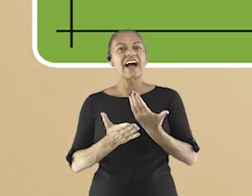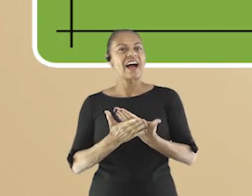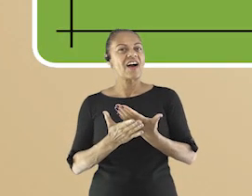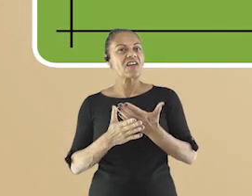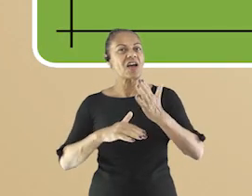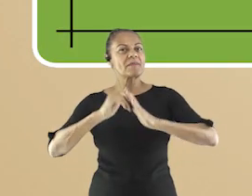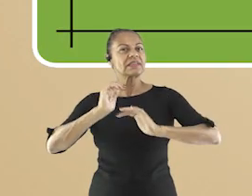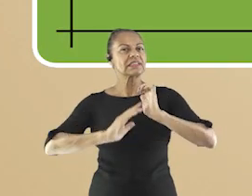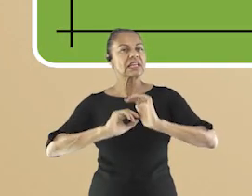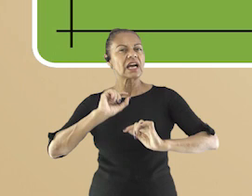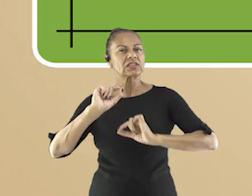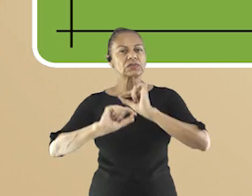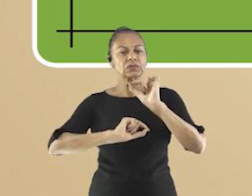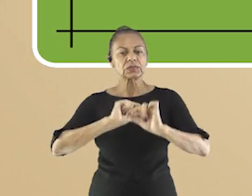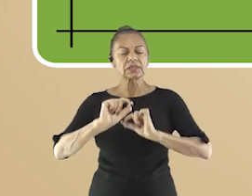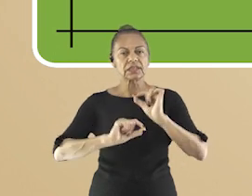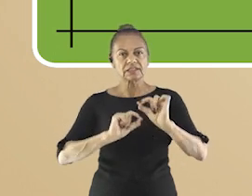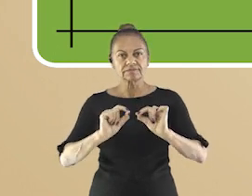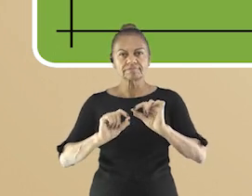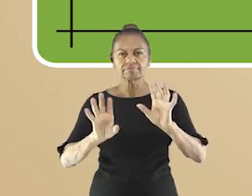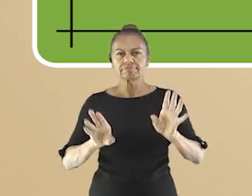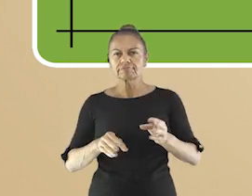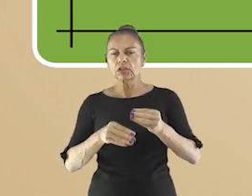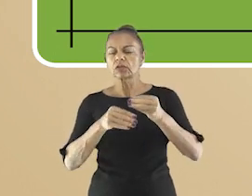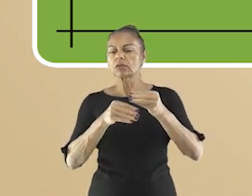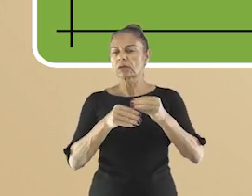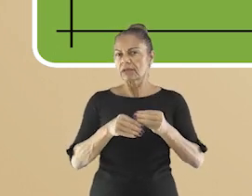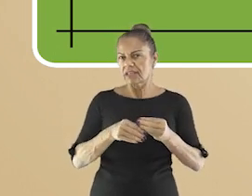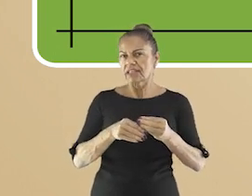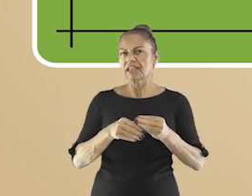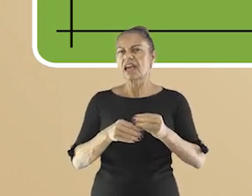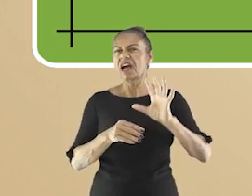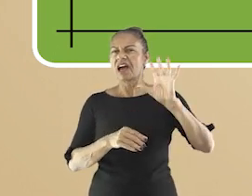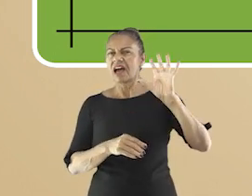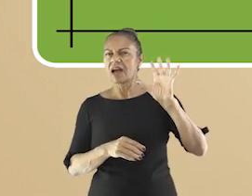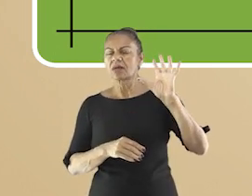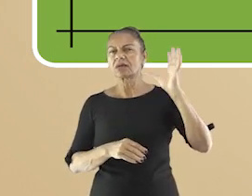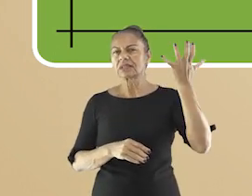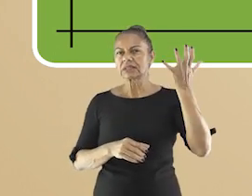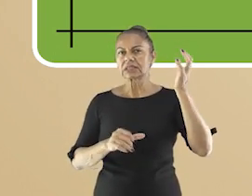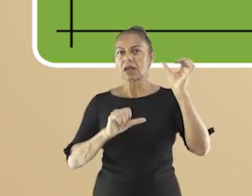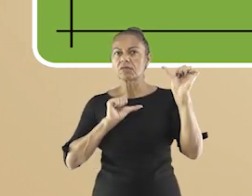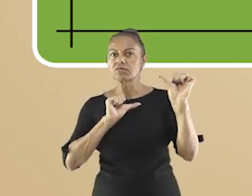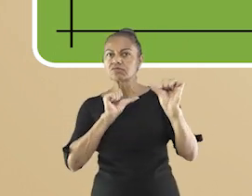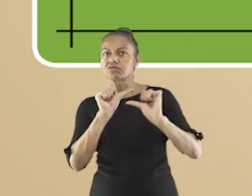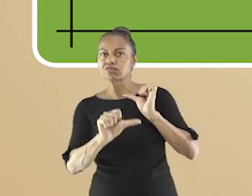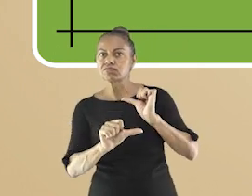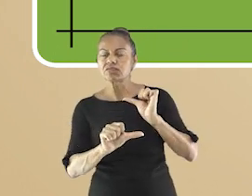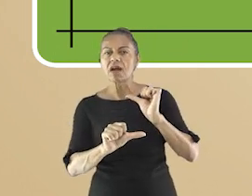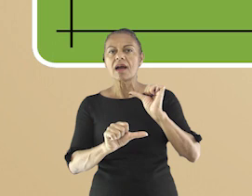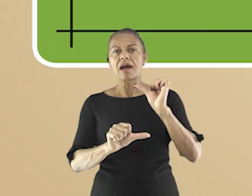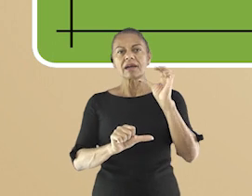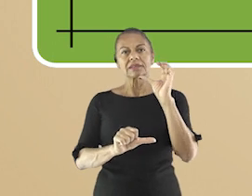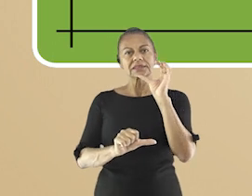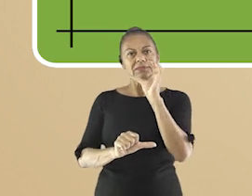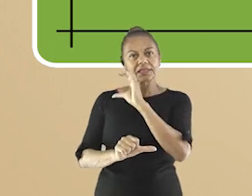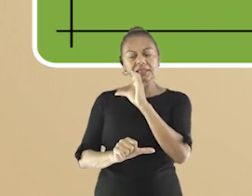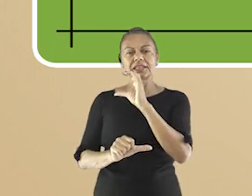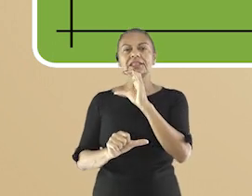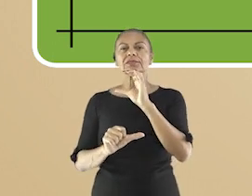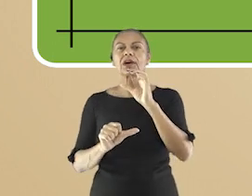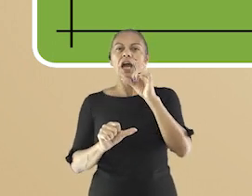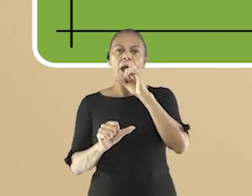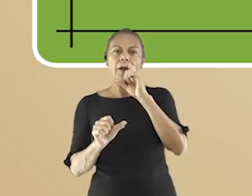hoje, a habilidade abordada busca concluir que algumas mudanças causadas por aquecimento ou resfriamento são